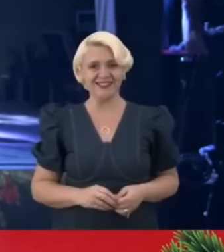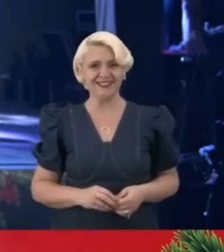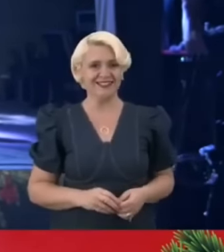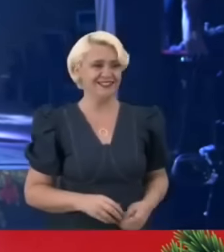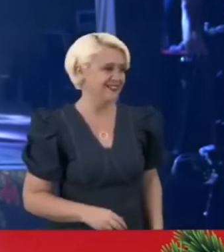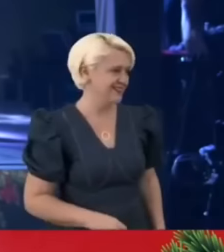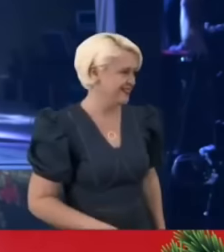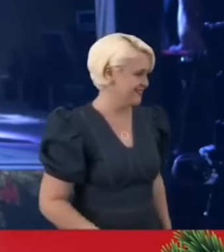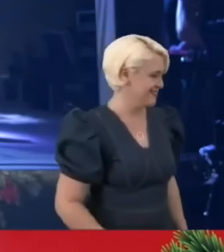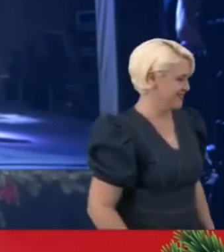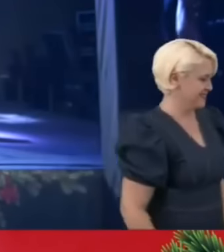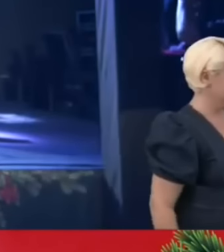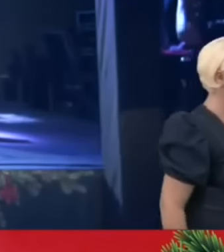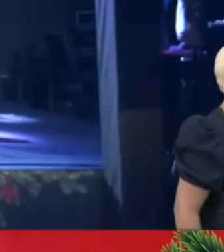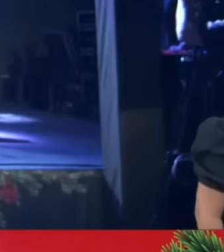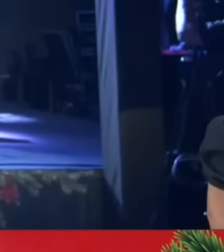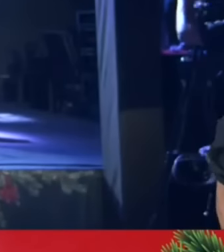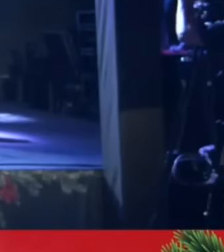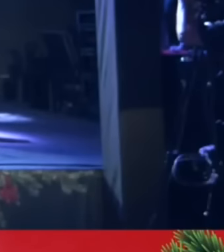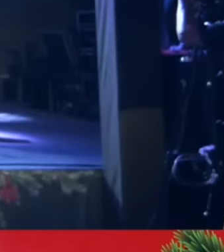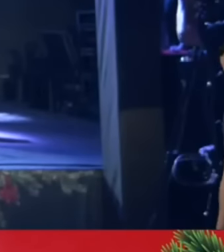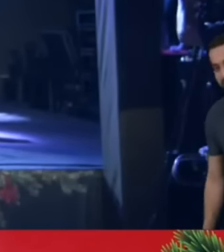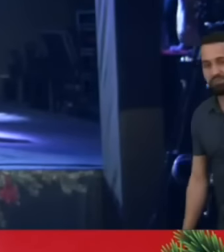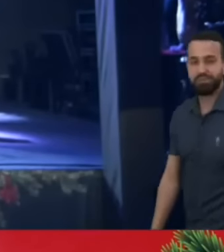. Veja só, tolice nós dois,